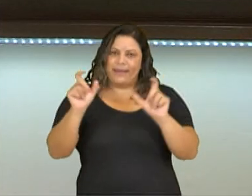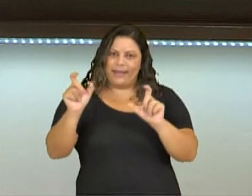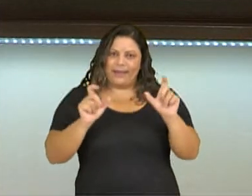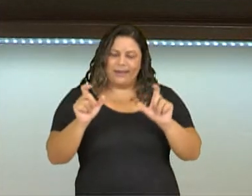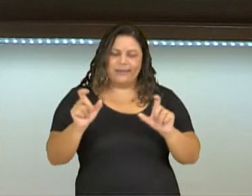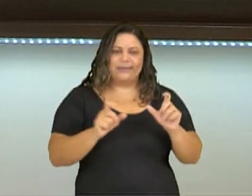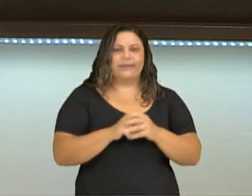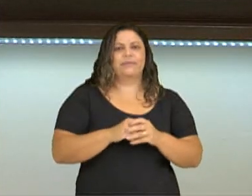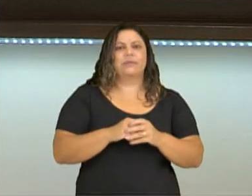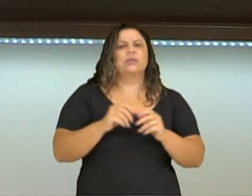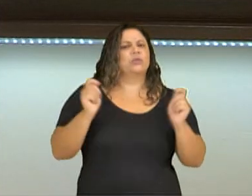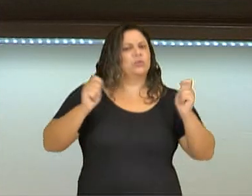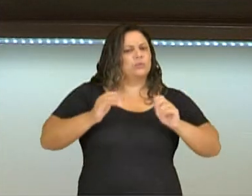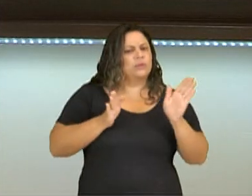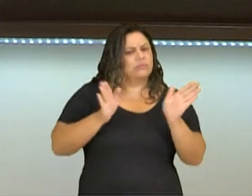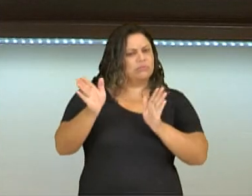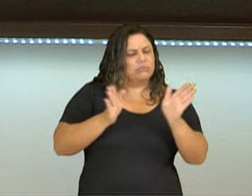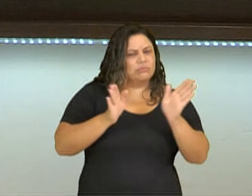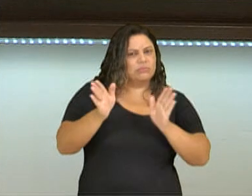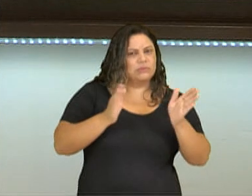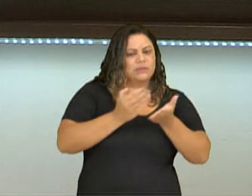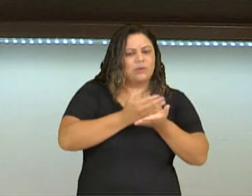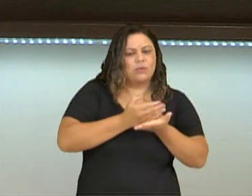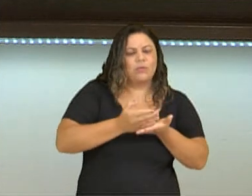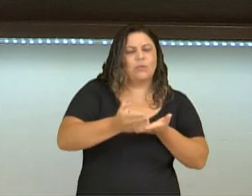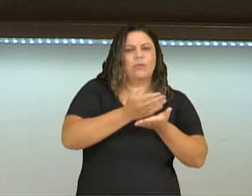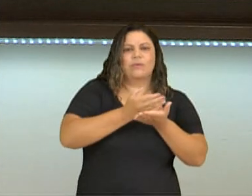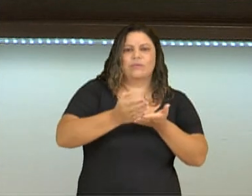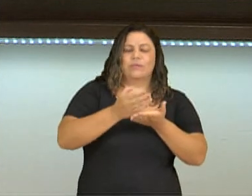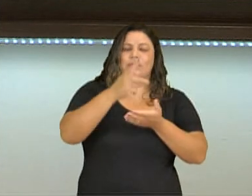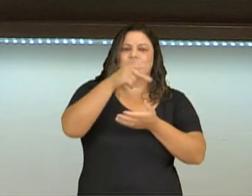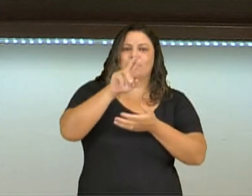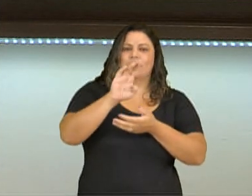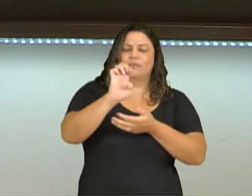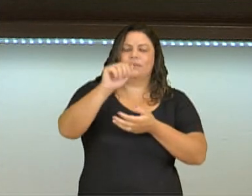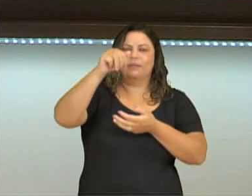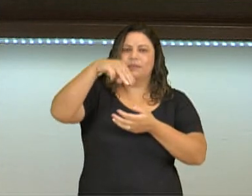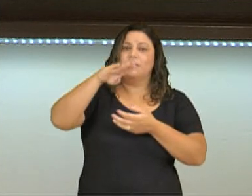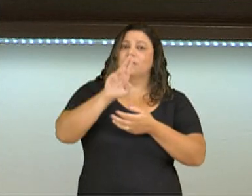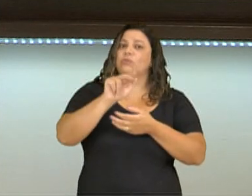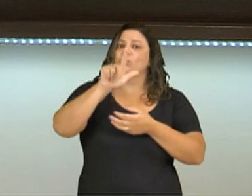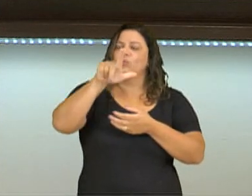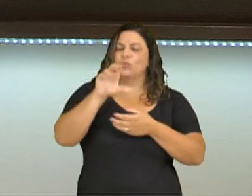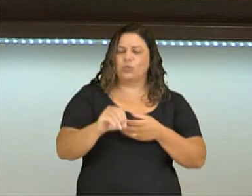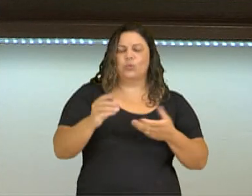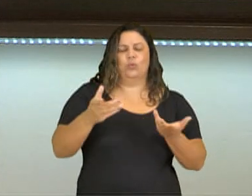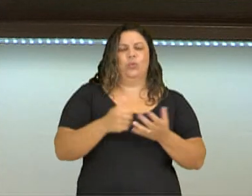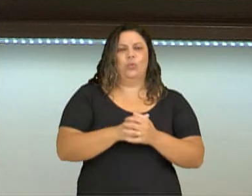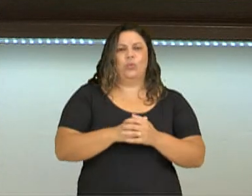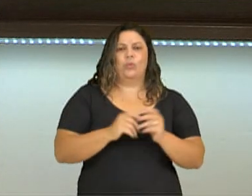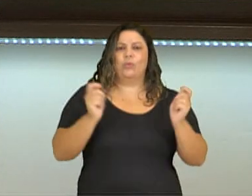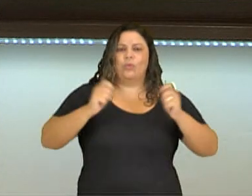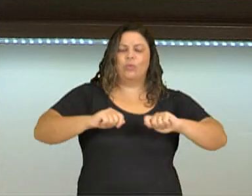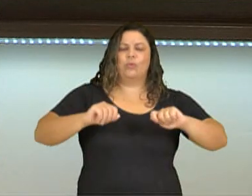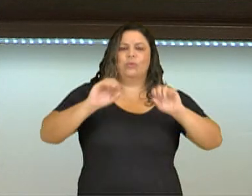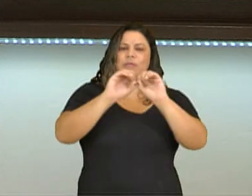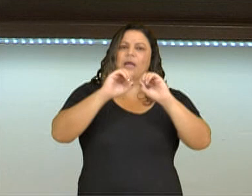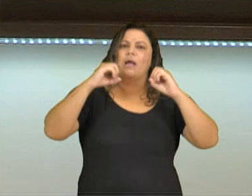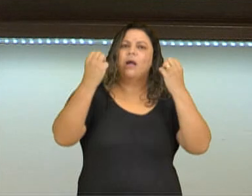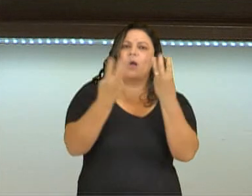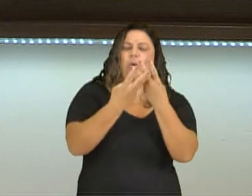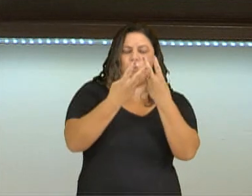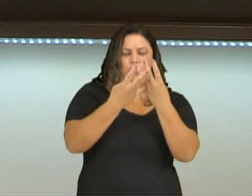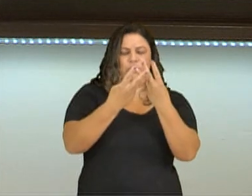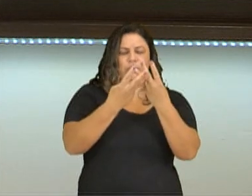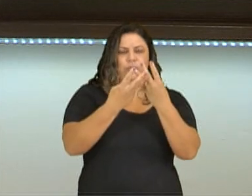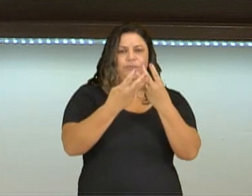aí ao preâmbulo, que é essa parte introdutória da Declaração Universal dos Direitos Humanos, que é um documento